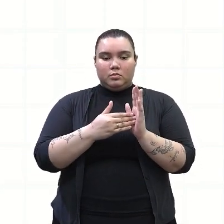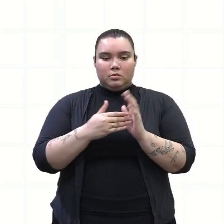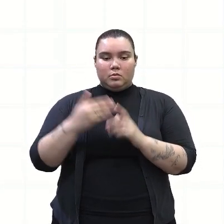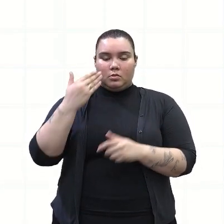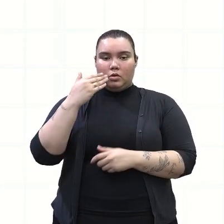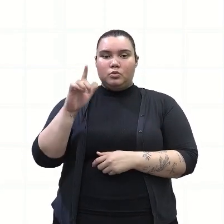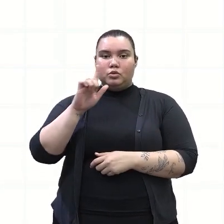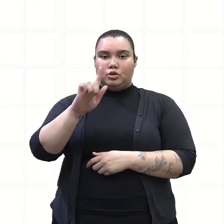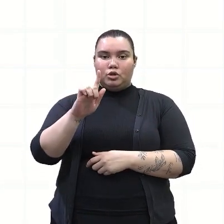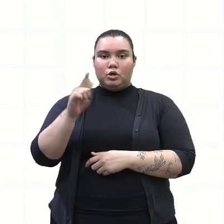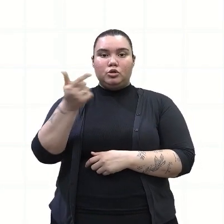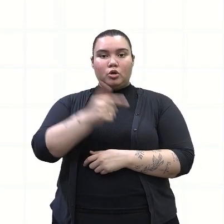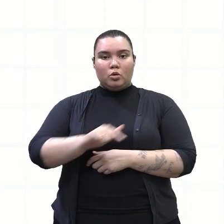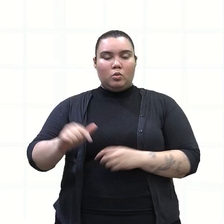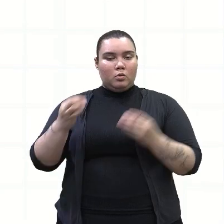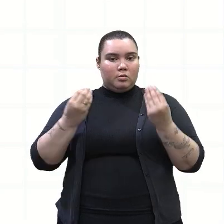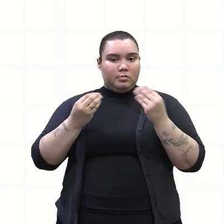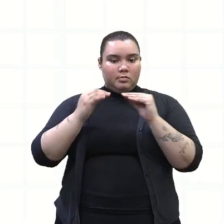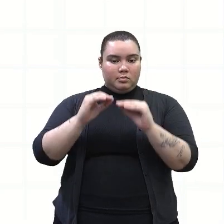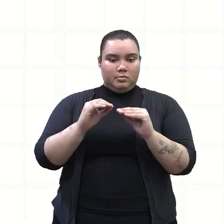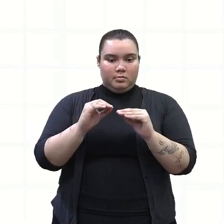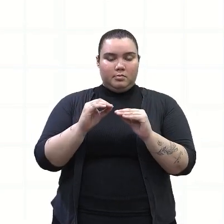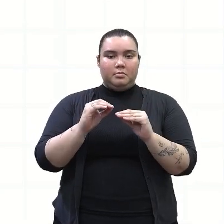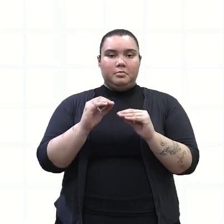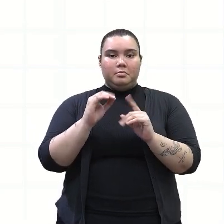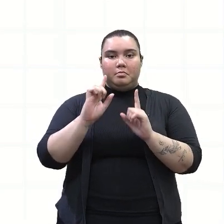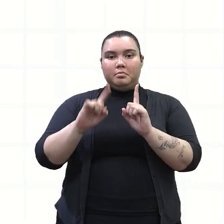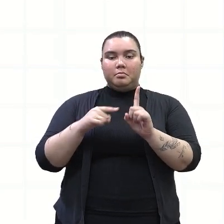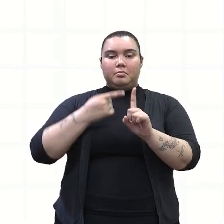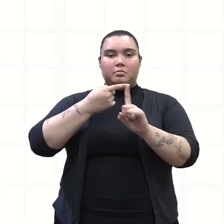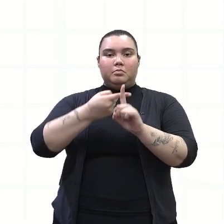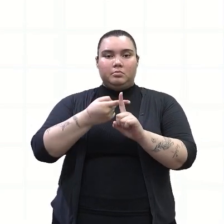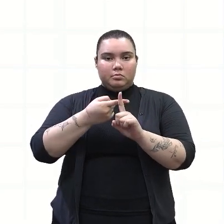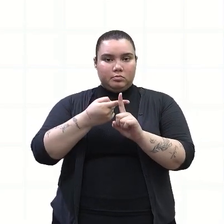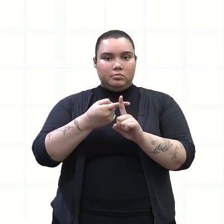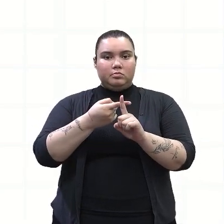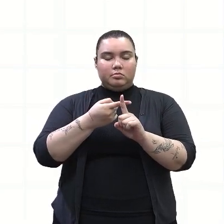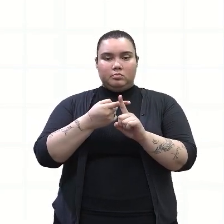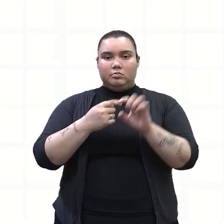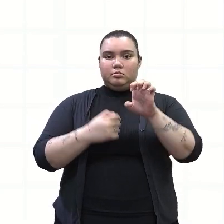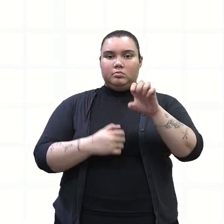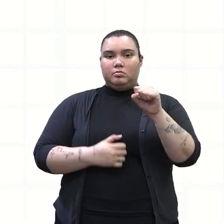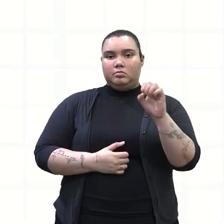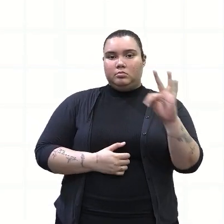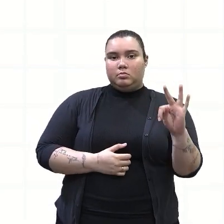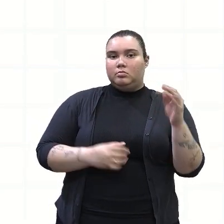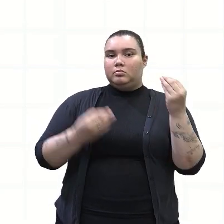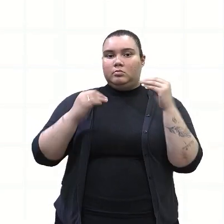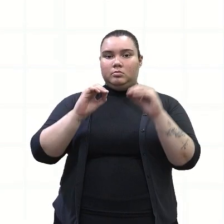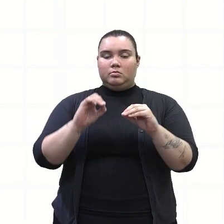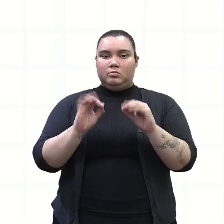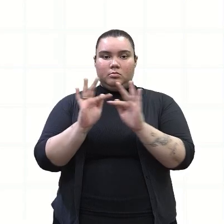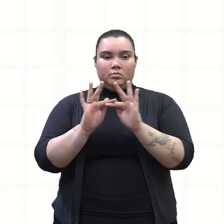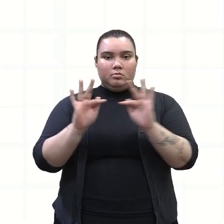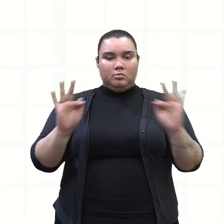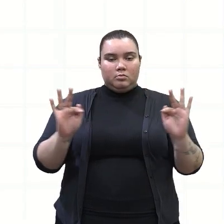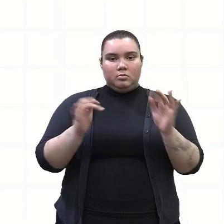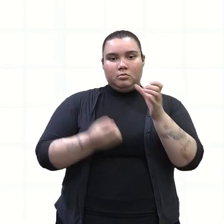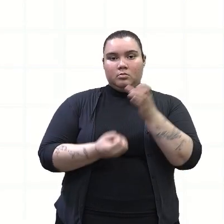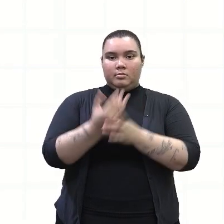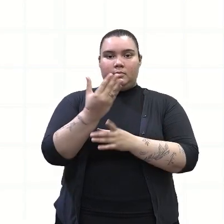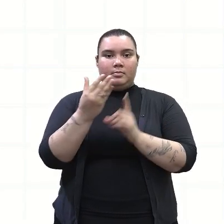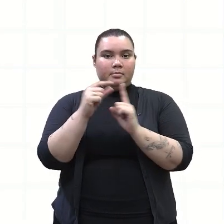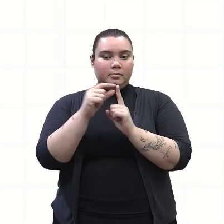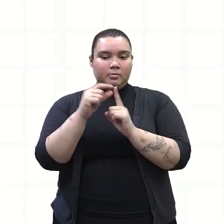Repetir a última, né, que é a letra G, e eu acrescento EST lá no final para formar o